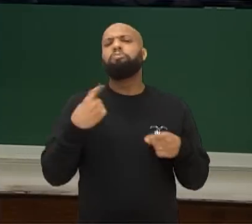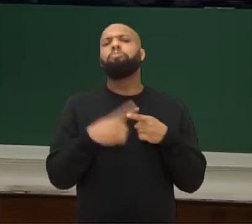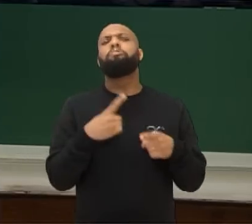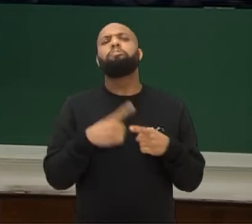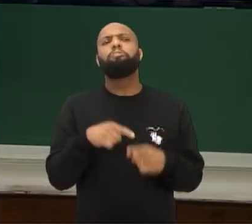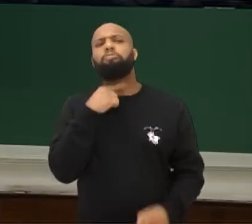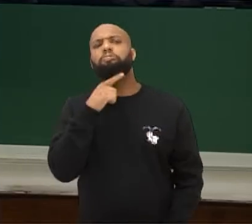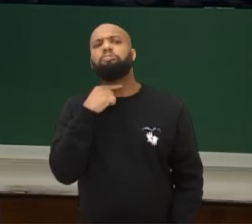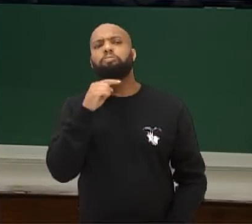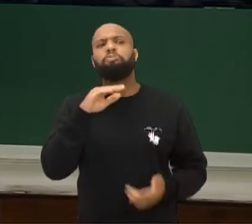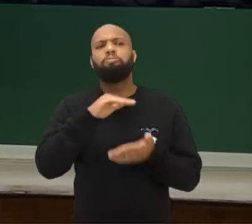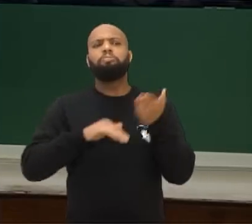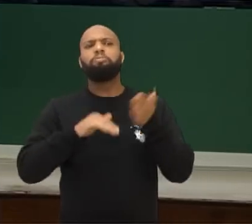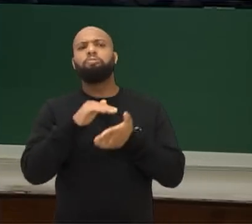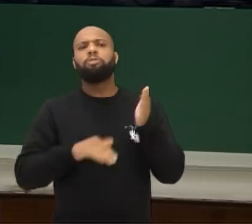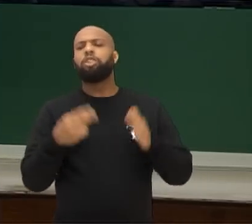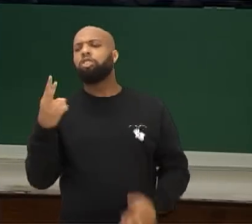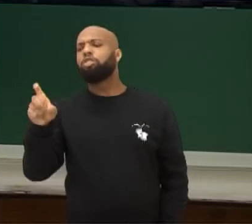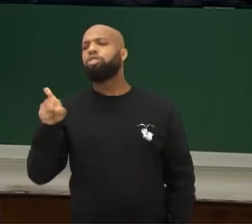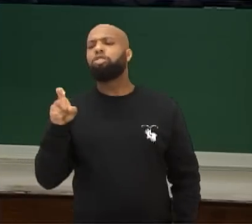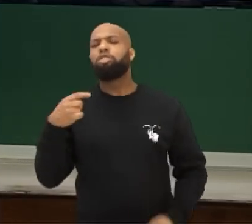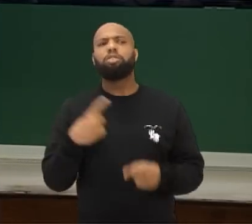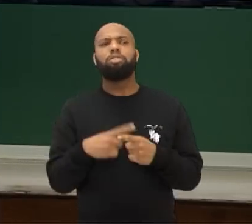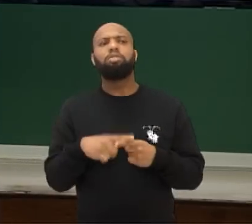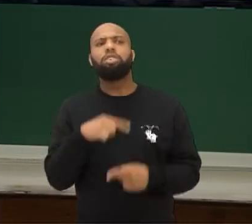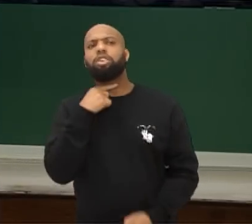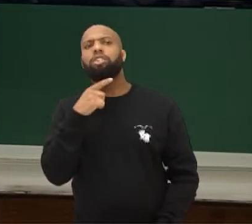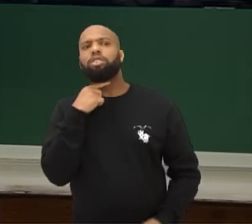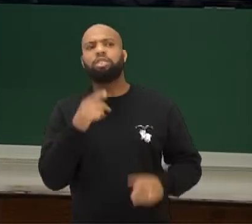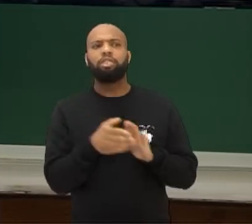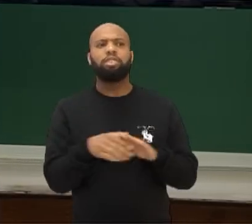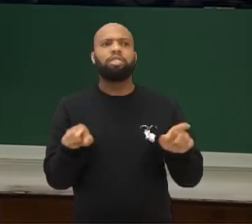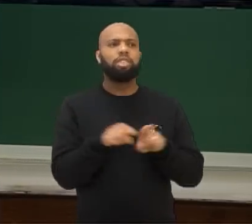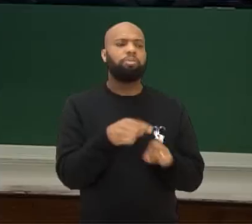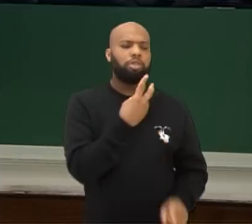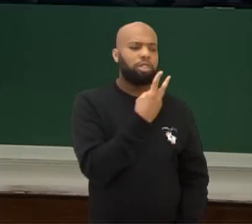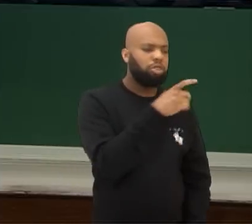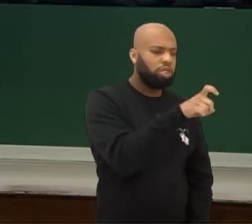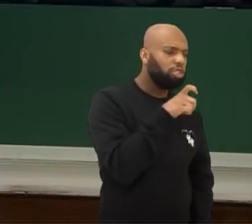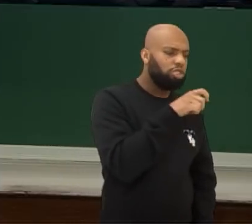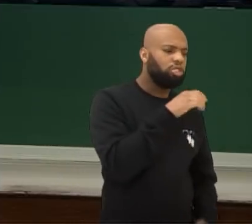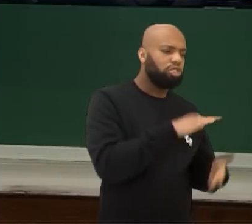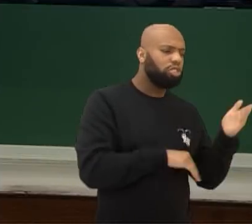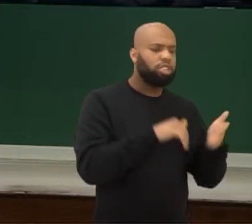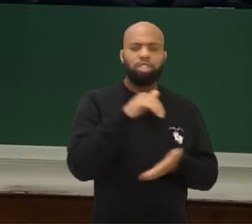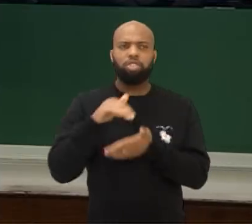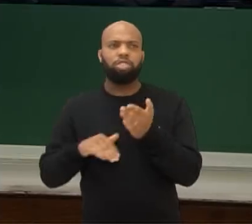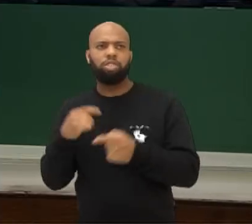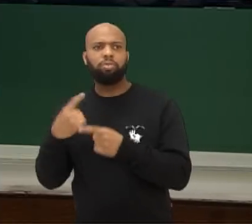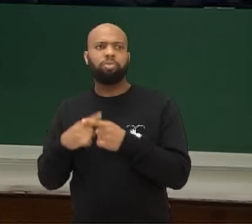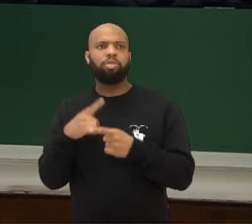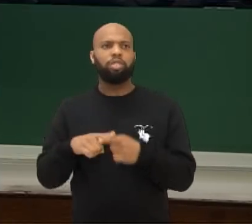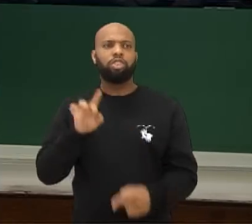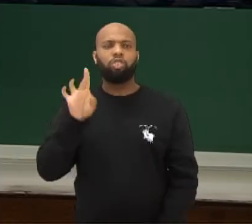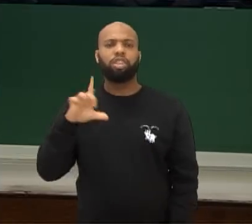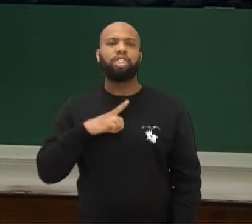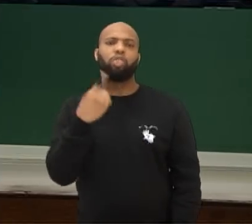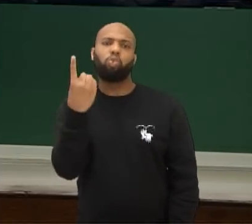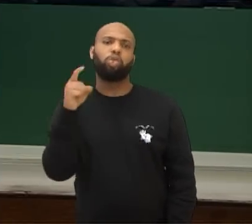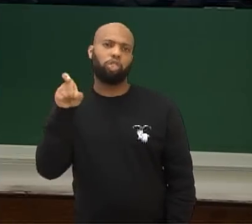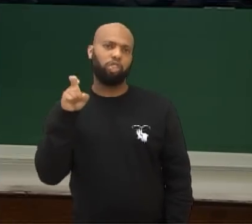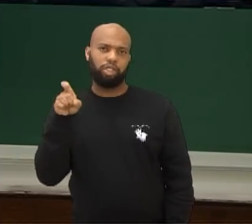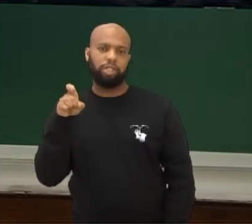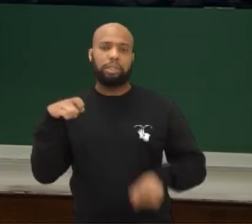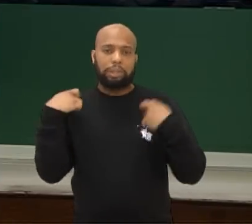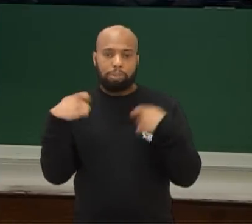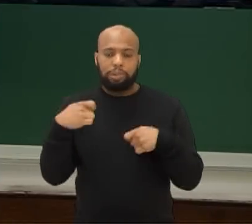não dá para tirar 2x aqui desse lado e 2x aqui desse lado também? Porque aqui eu só tenho um